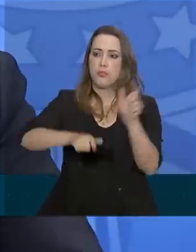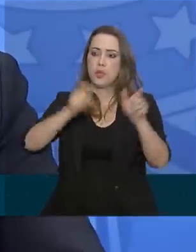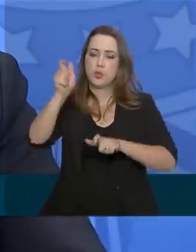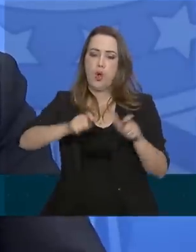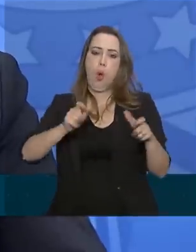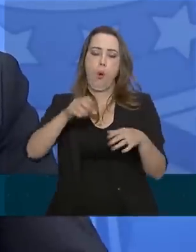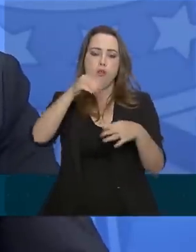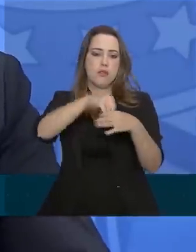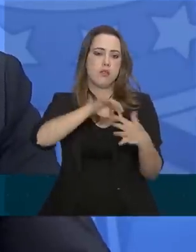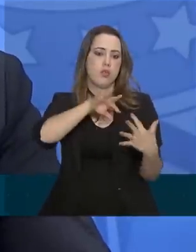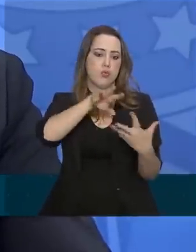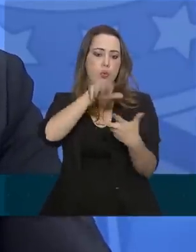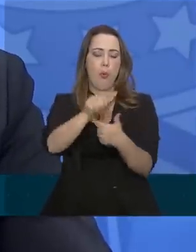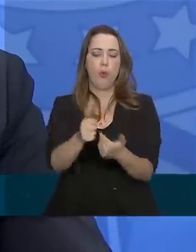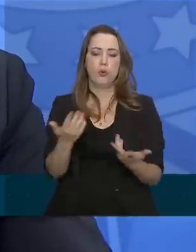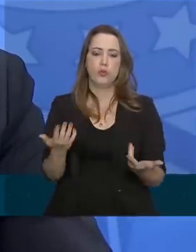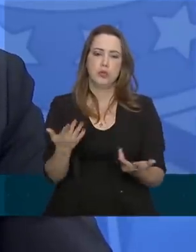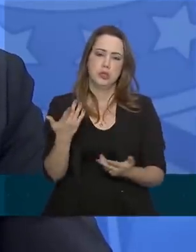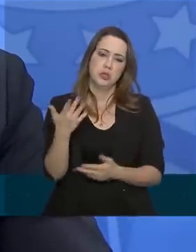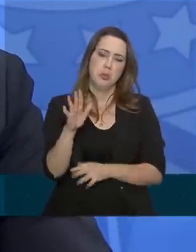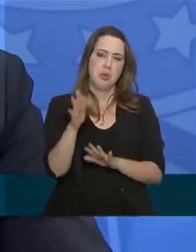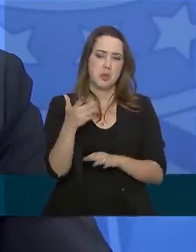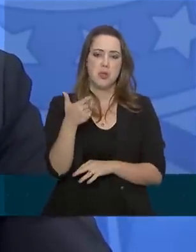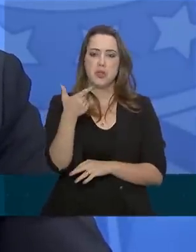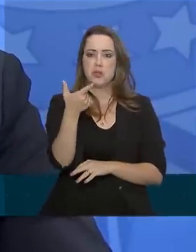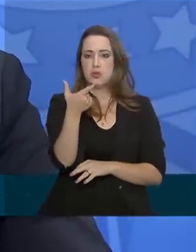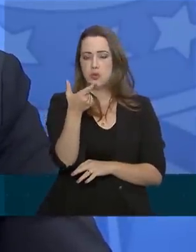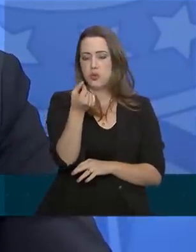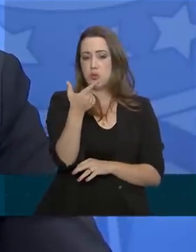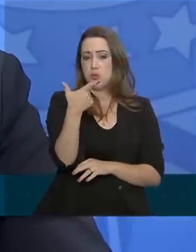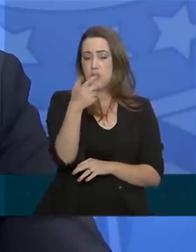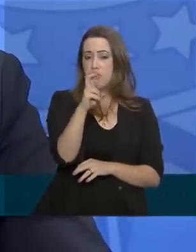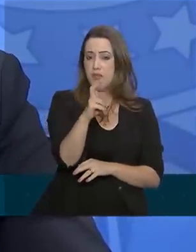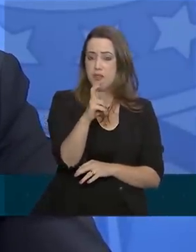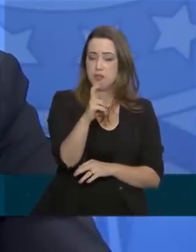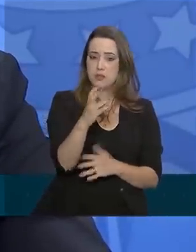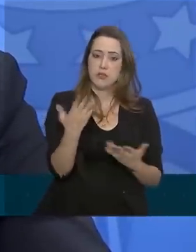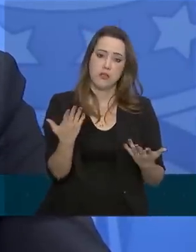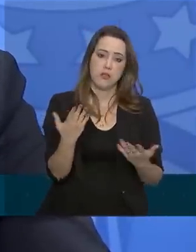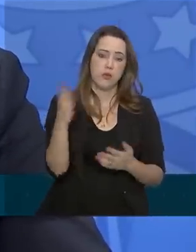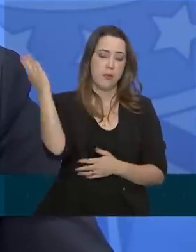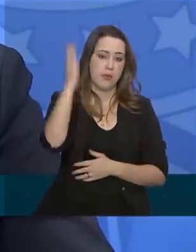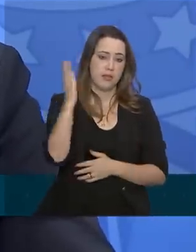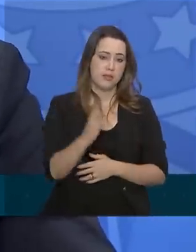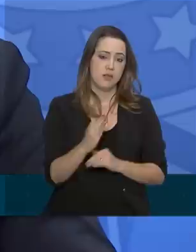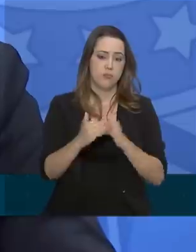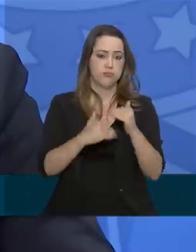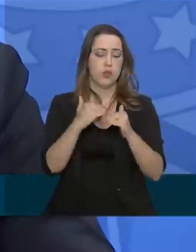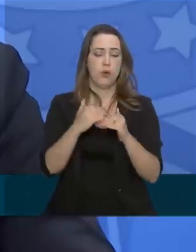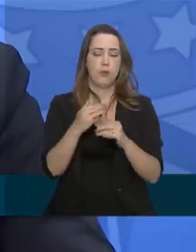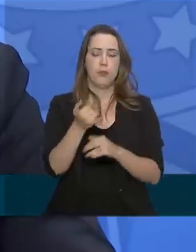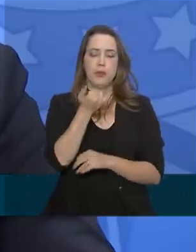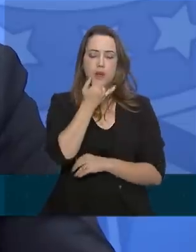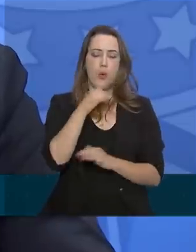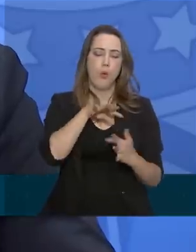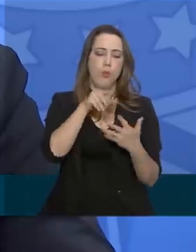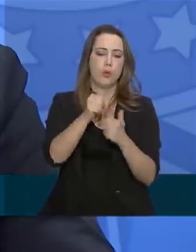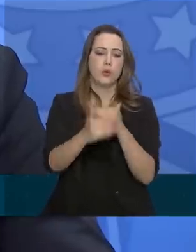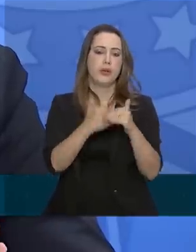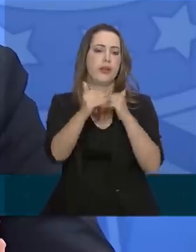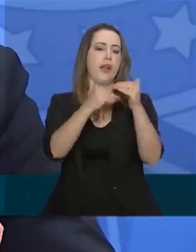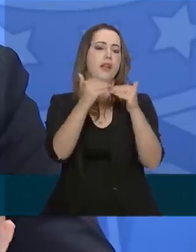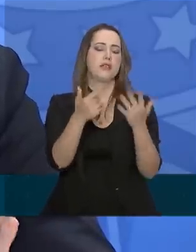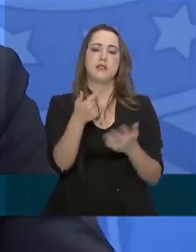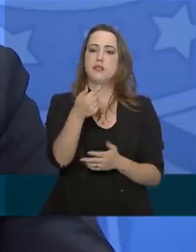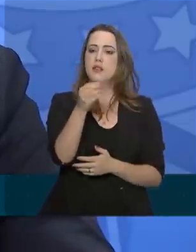previsto alcançá-la ou aproximadamente domingo 25 em que cresce o mundo para 70 milhões de habitantes por ano você pode abrir